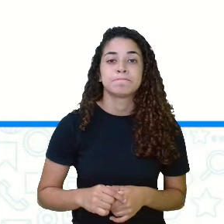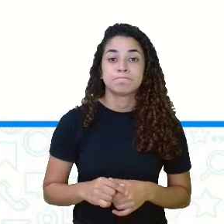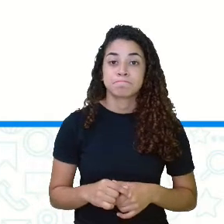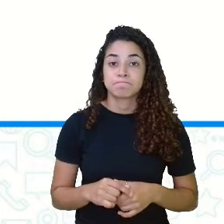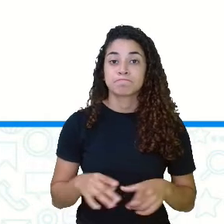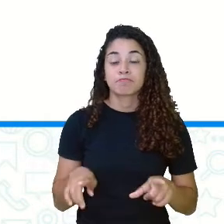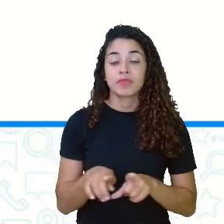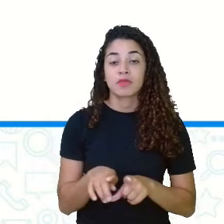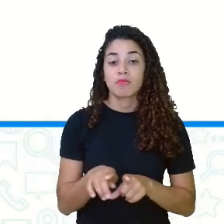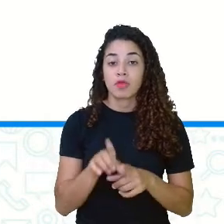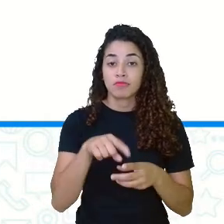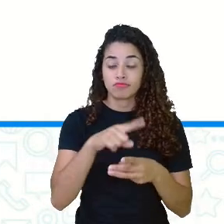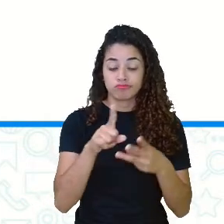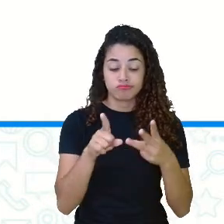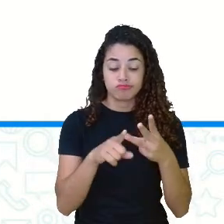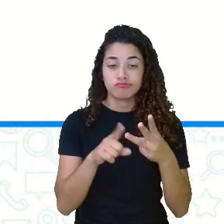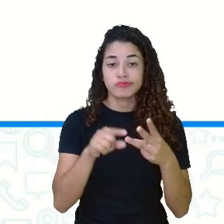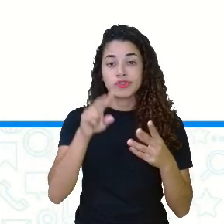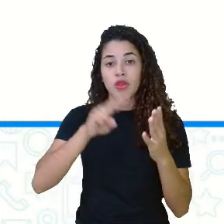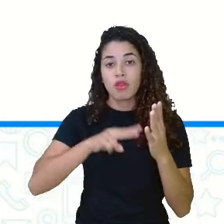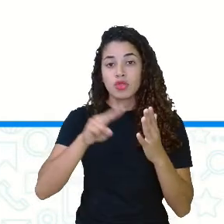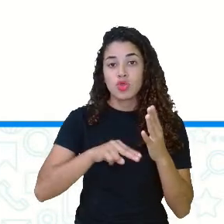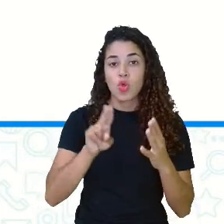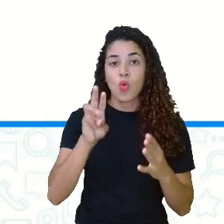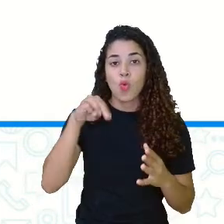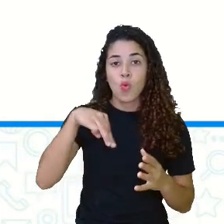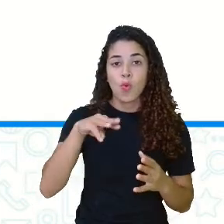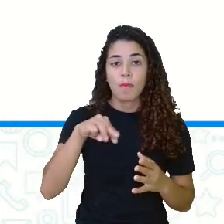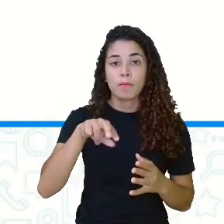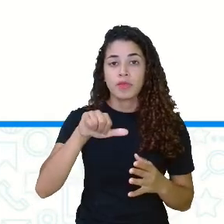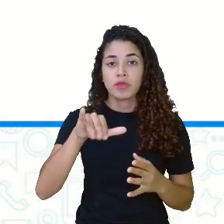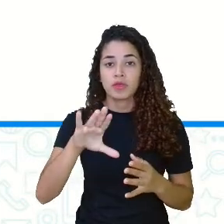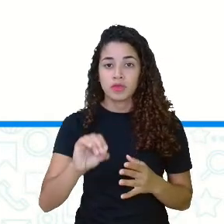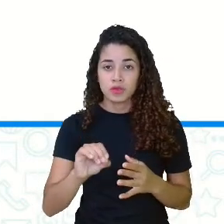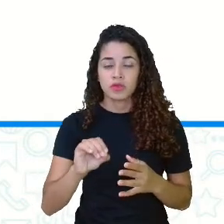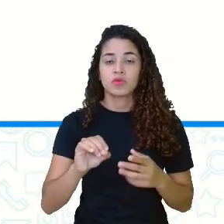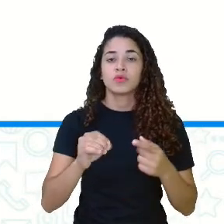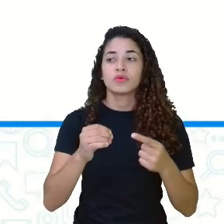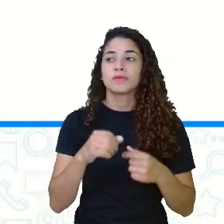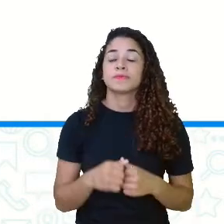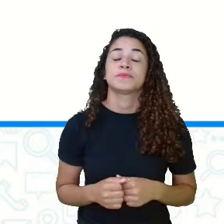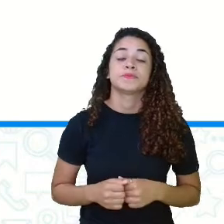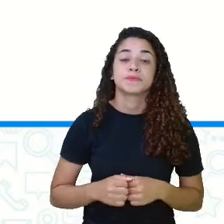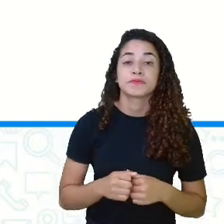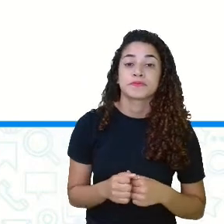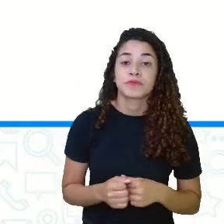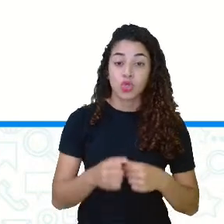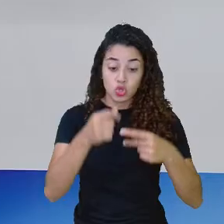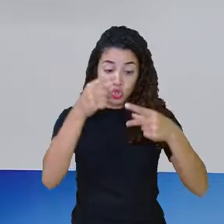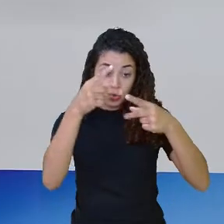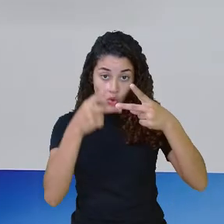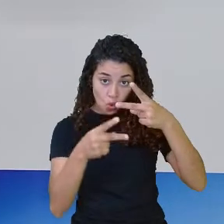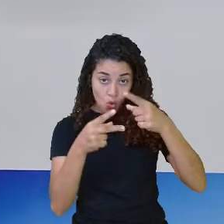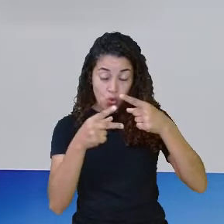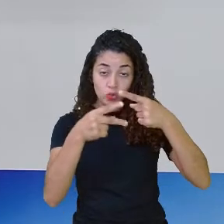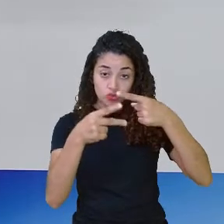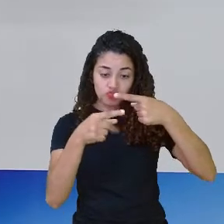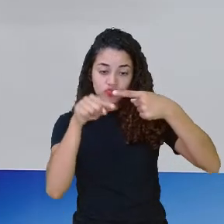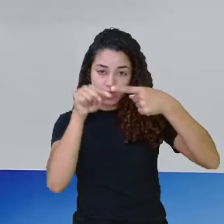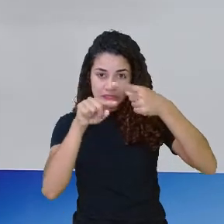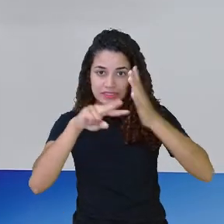a leitura dessa fração é 1/2. O 2 embaixo sempre significa